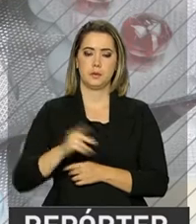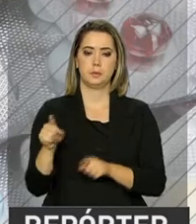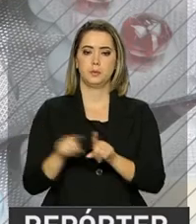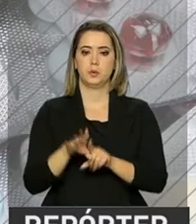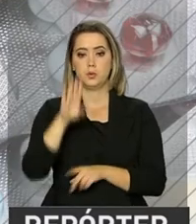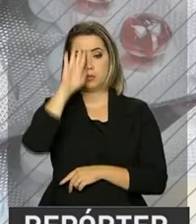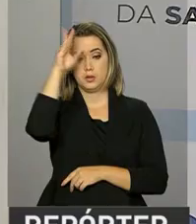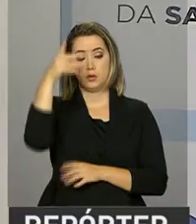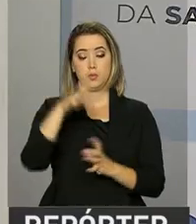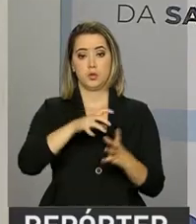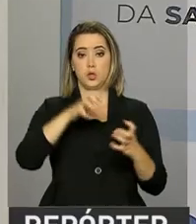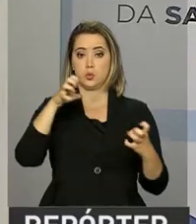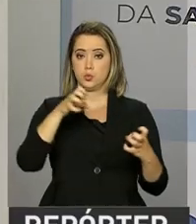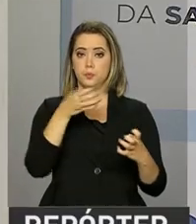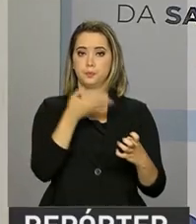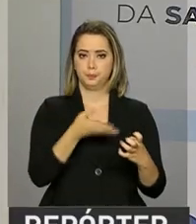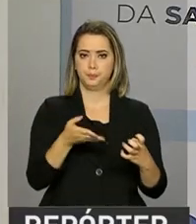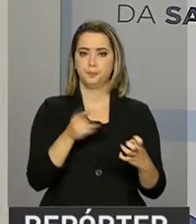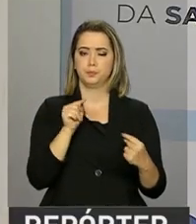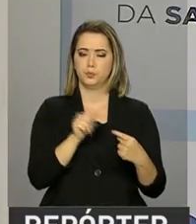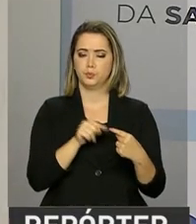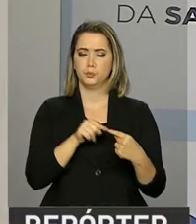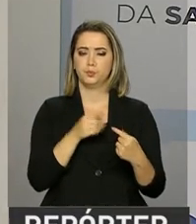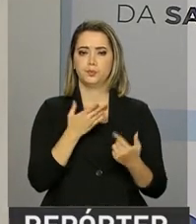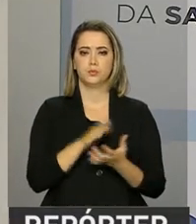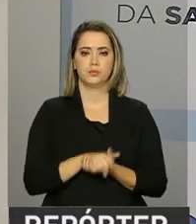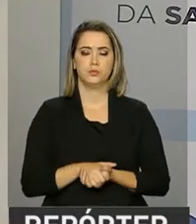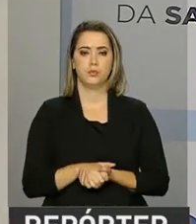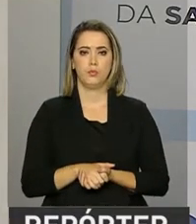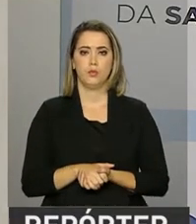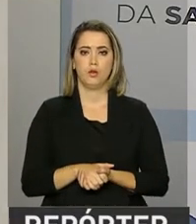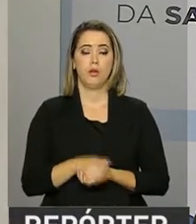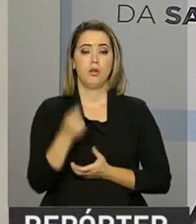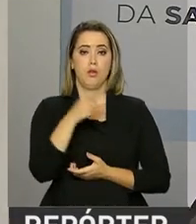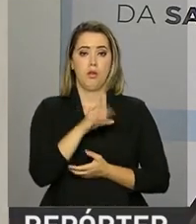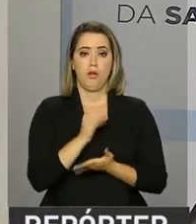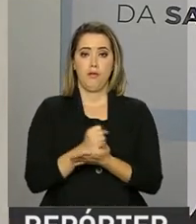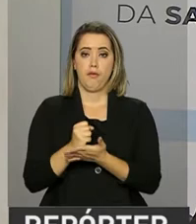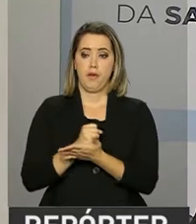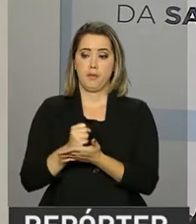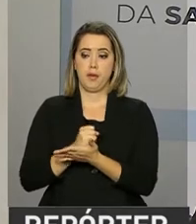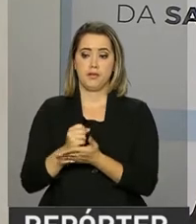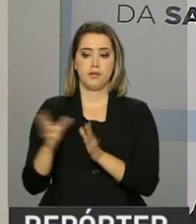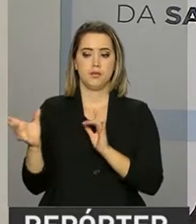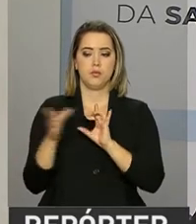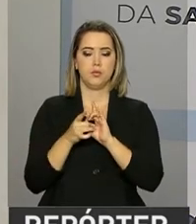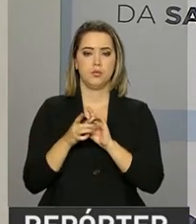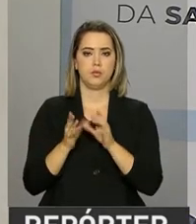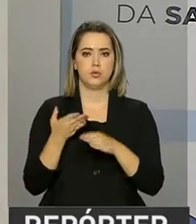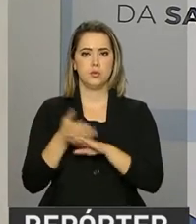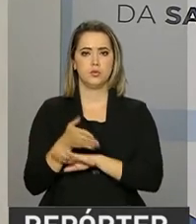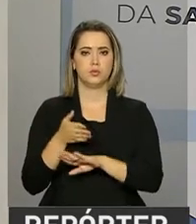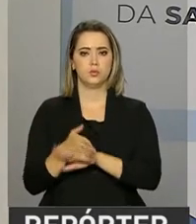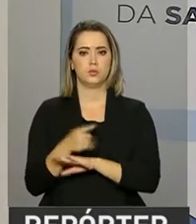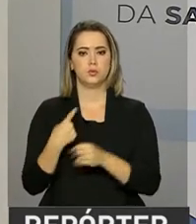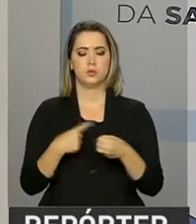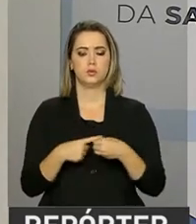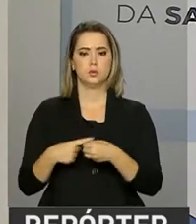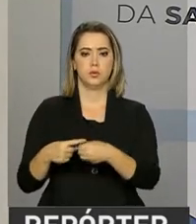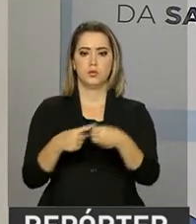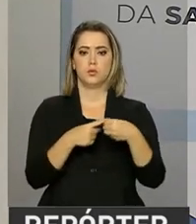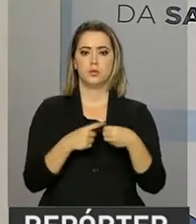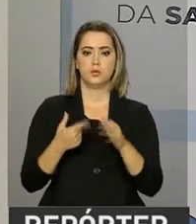idosos a farmácia popular rede credenciada e se instalará nesses municípios onde só tinha